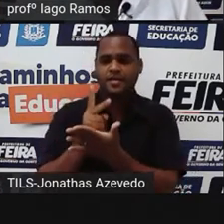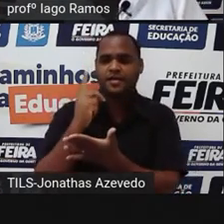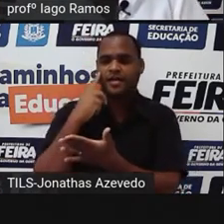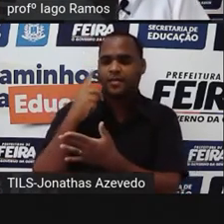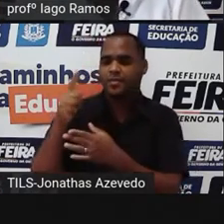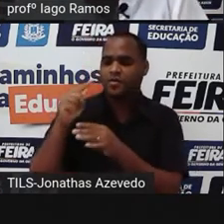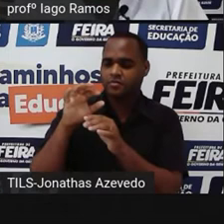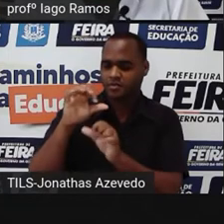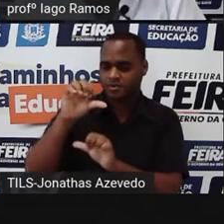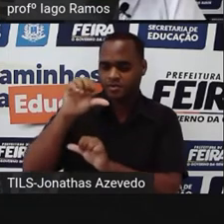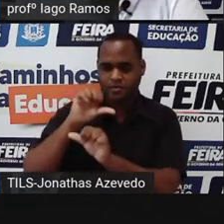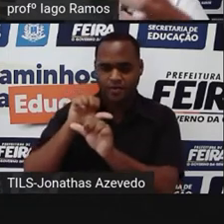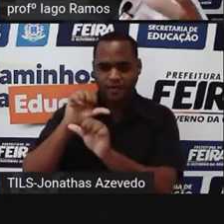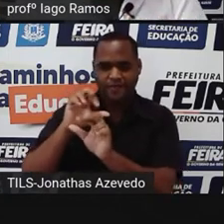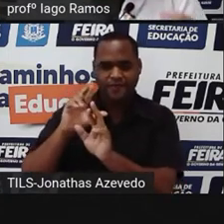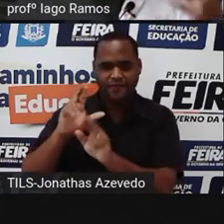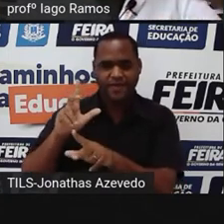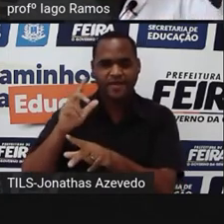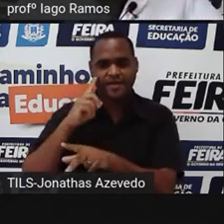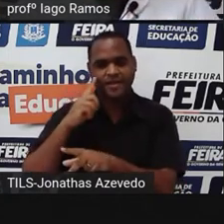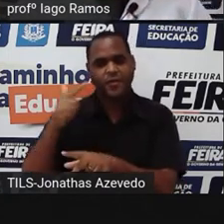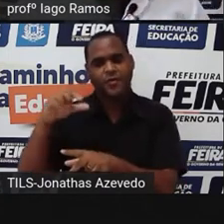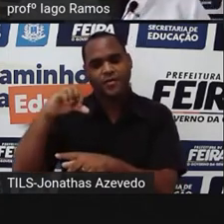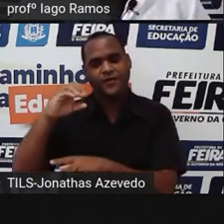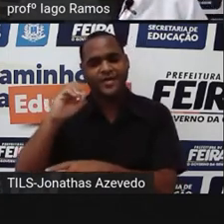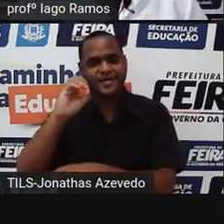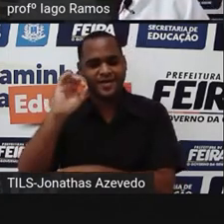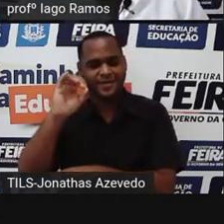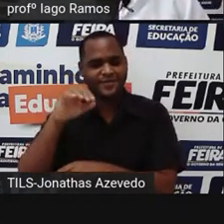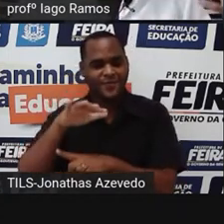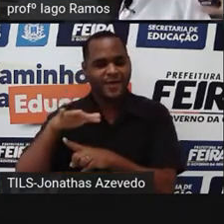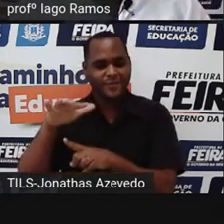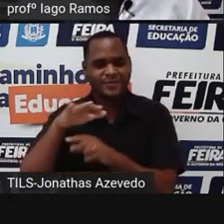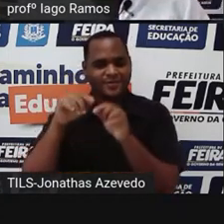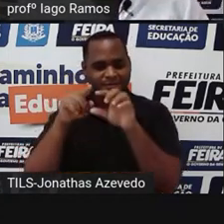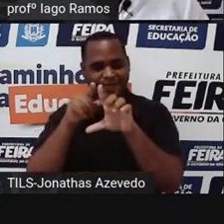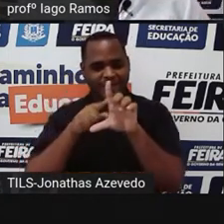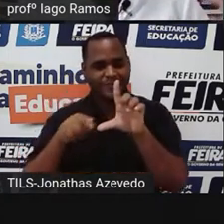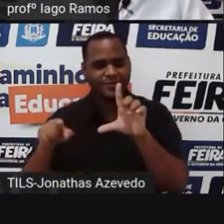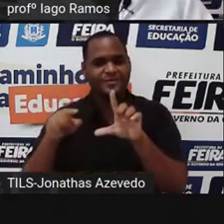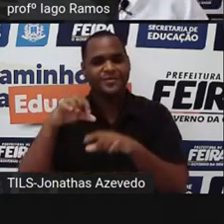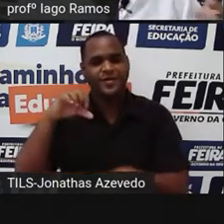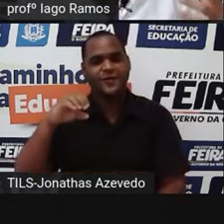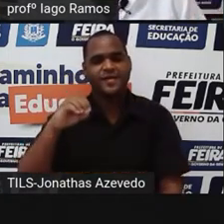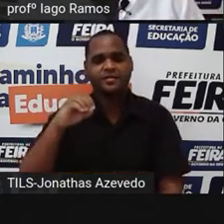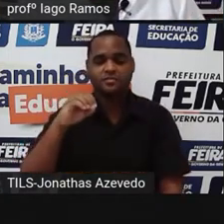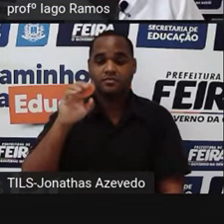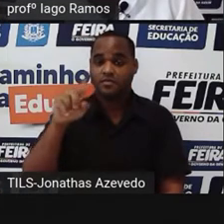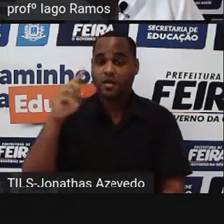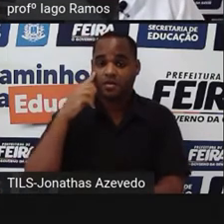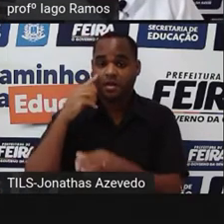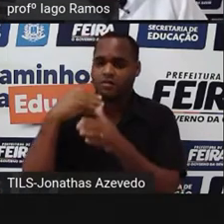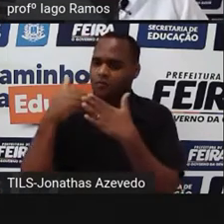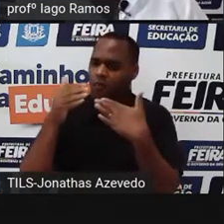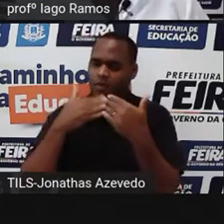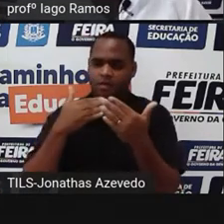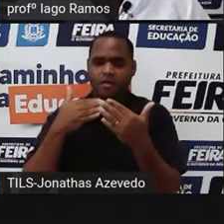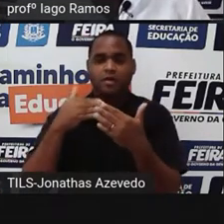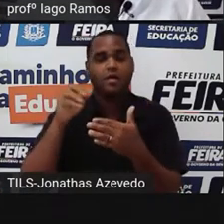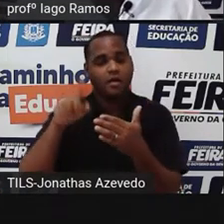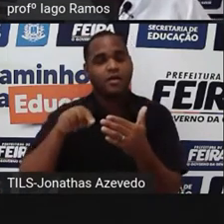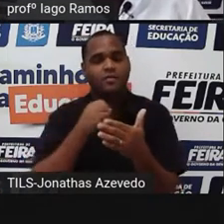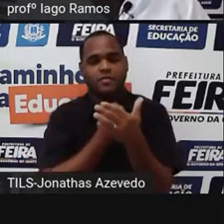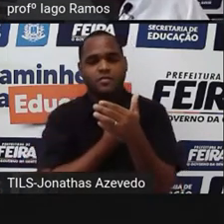fica oposto ao ângulo de 90 graus. Sempre, em qualquer triângulo retângulo, o lado